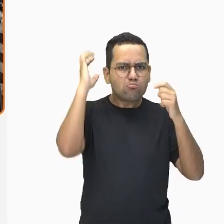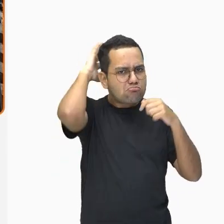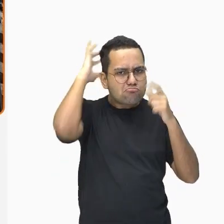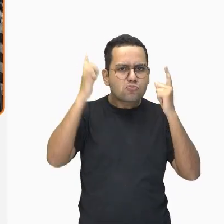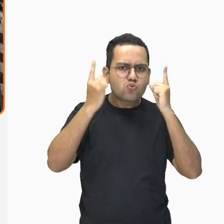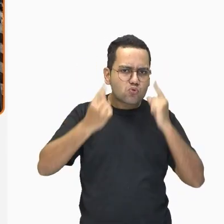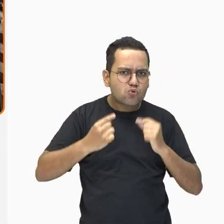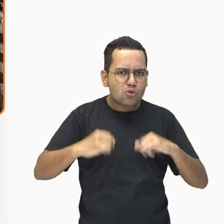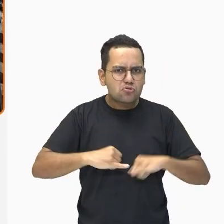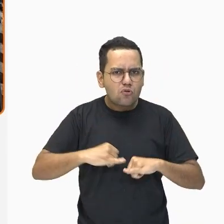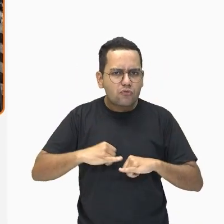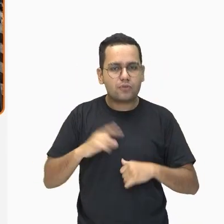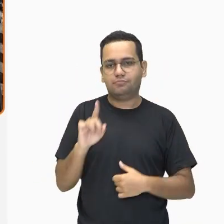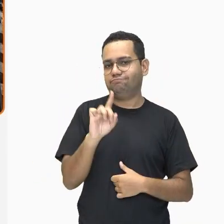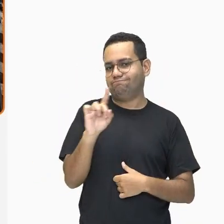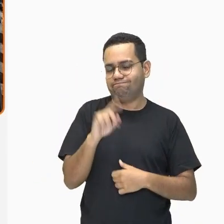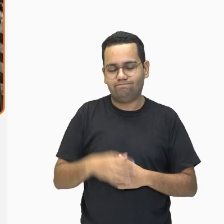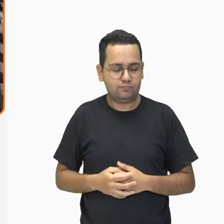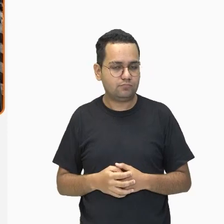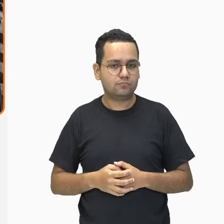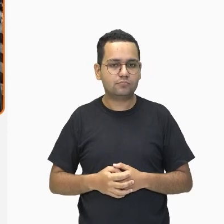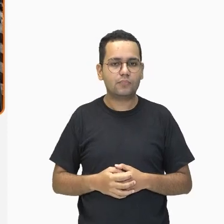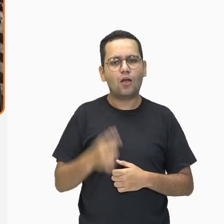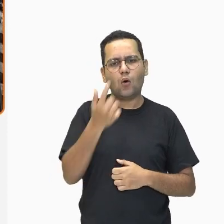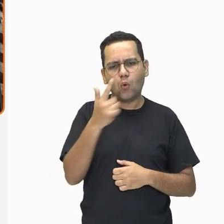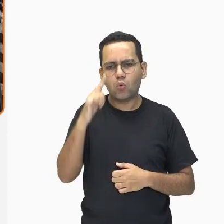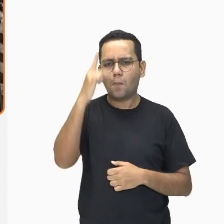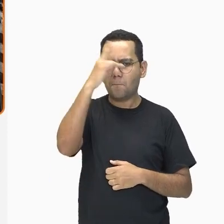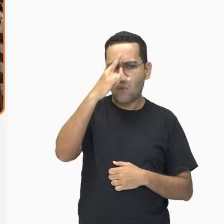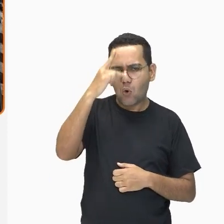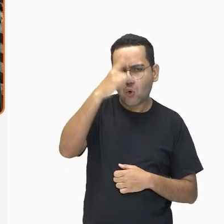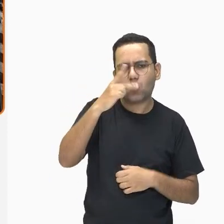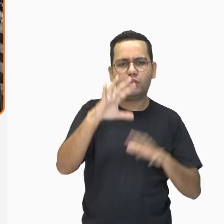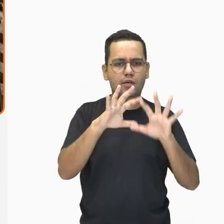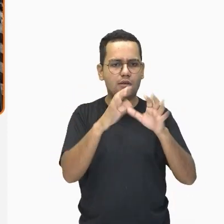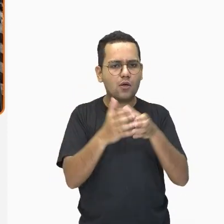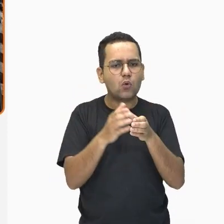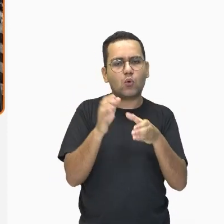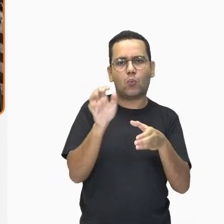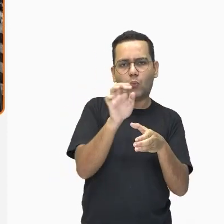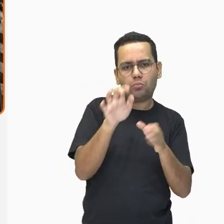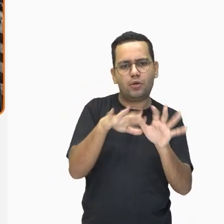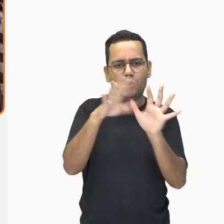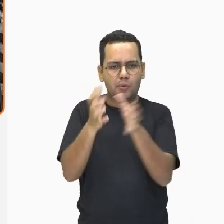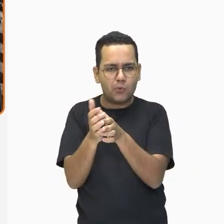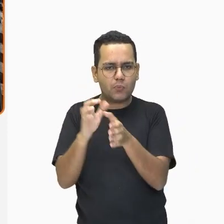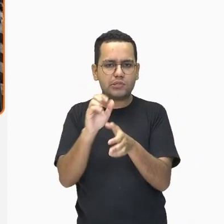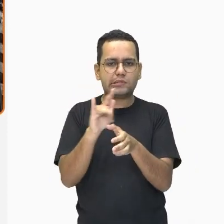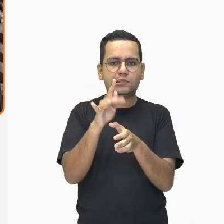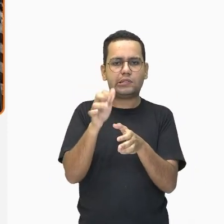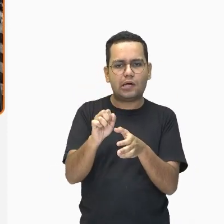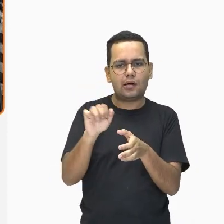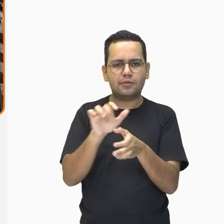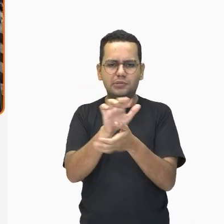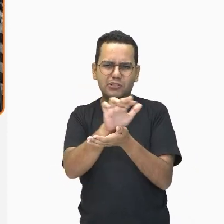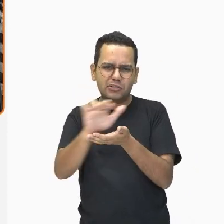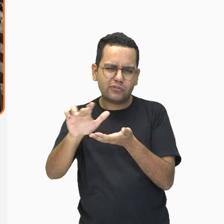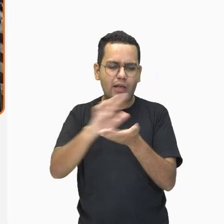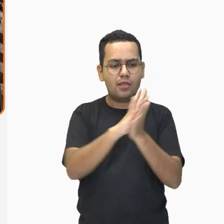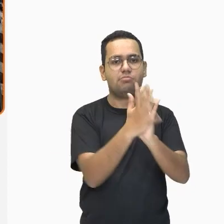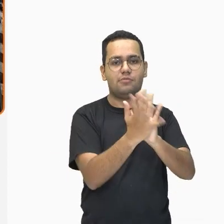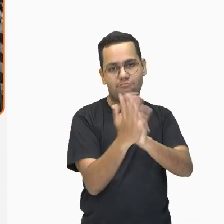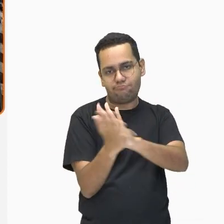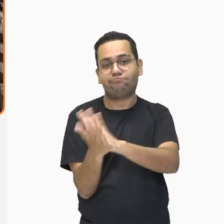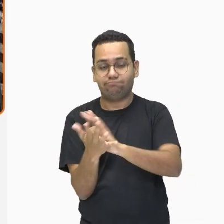concentração. Milhares de poloneses, ciganos, homossexuais, eslavos e outros tiveram o mesmo fim.